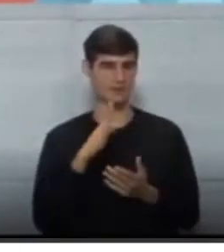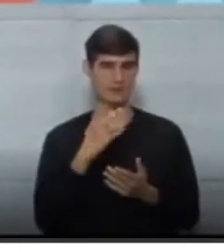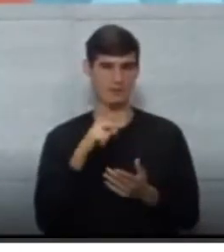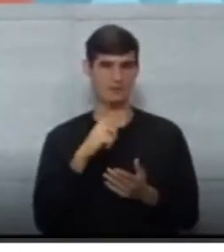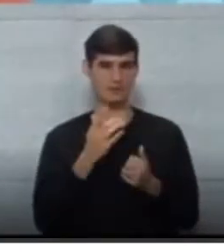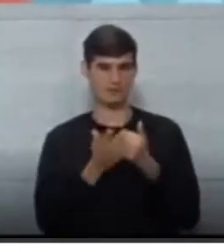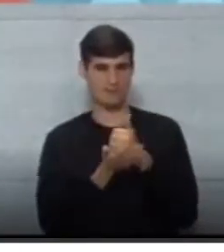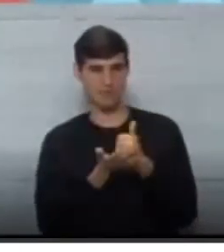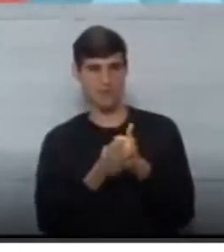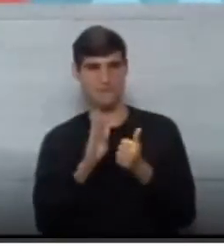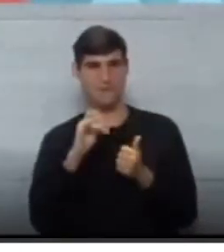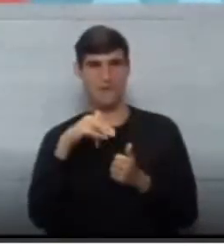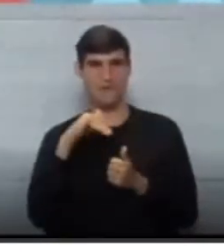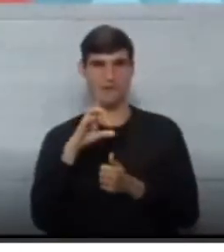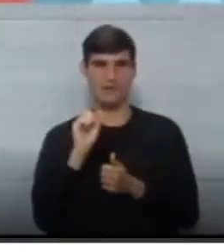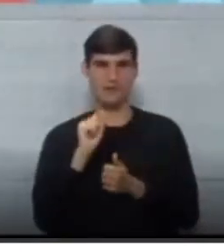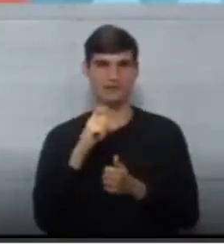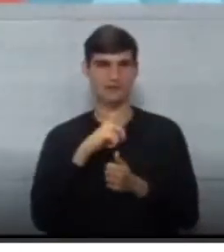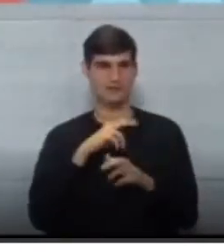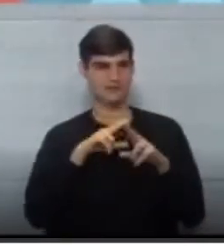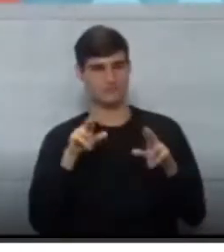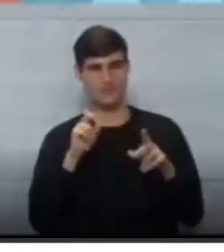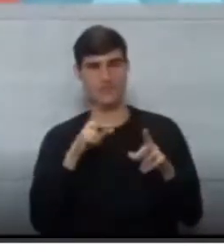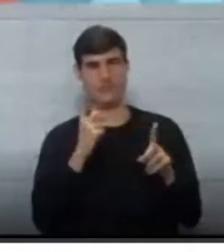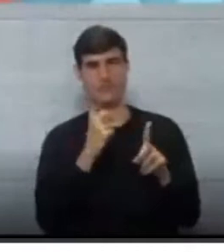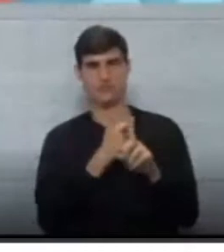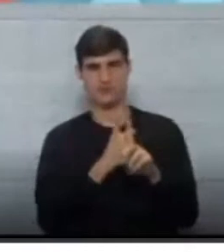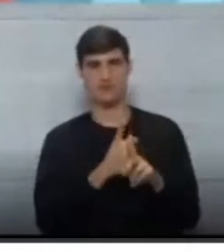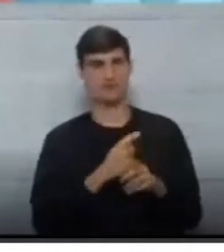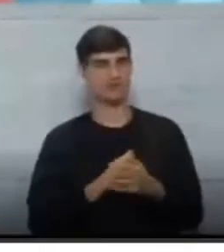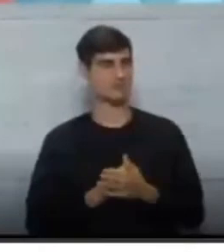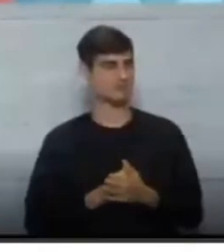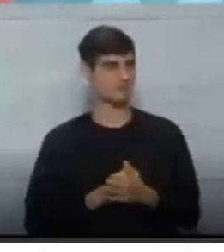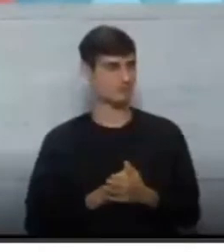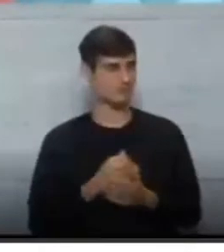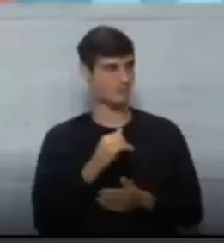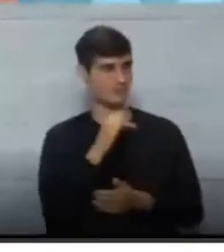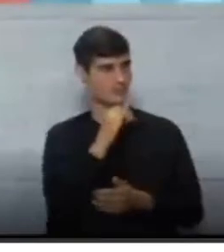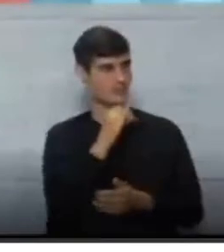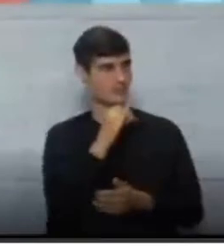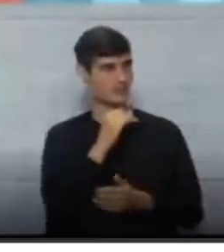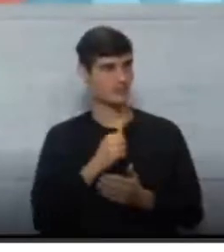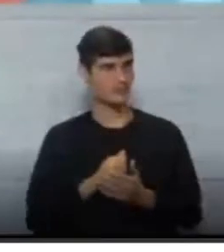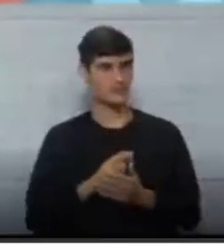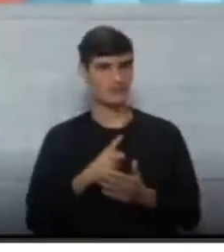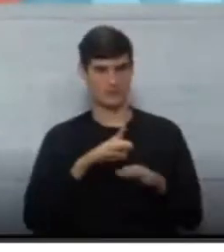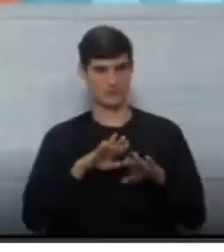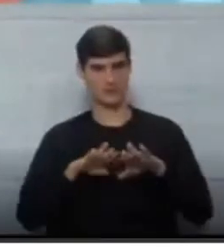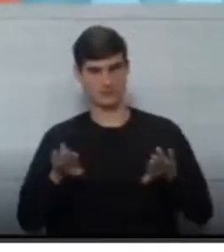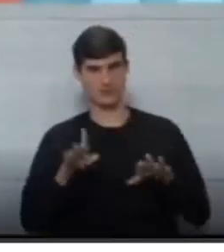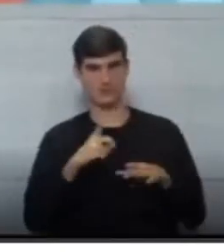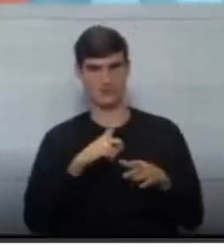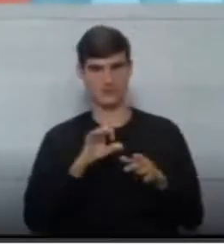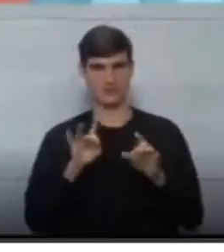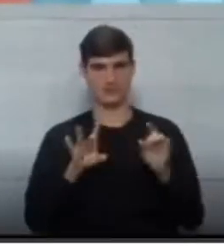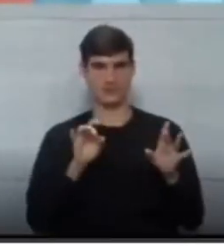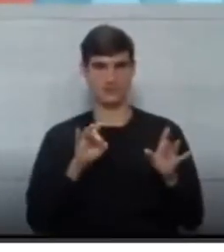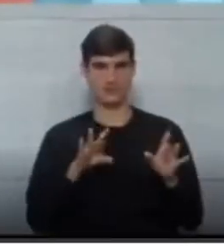Dermides, que é um outro tipo de estafilococos que a gente pode encontrar. Então, por exemplo, né, uma separação entre eles. Então,